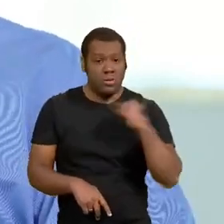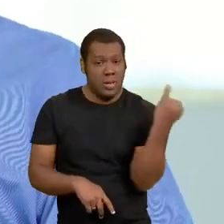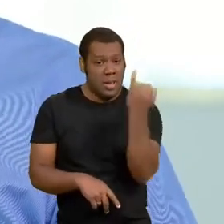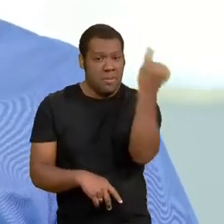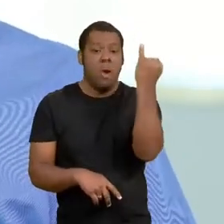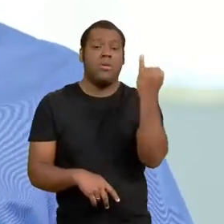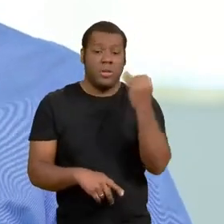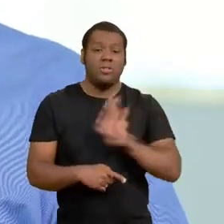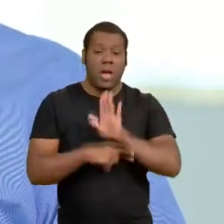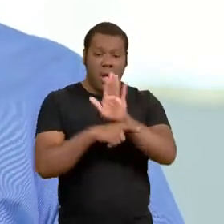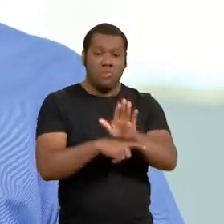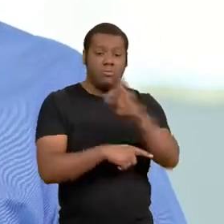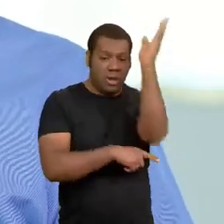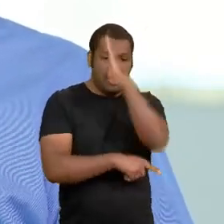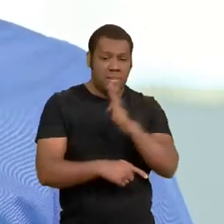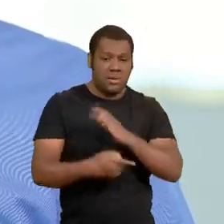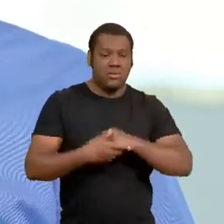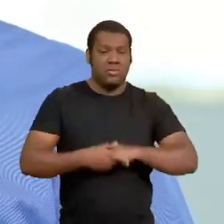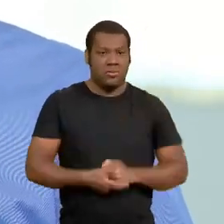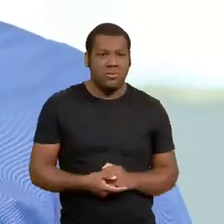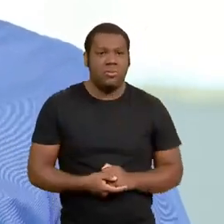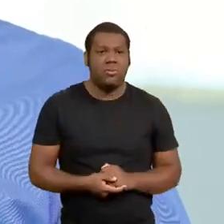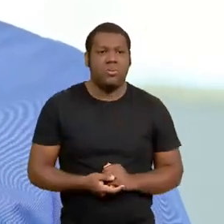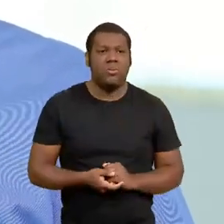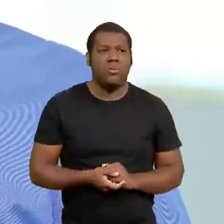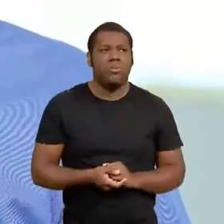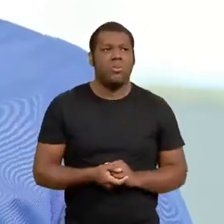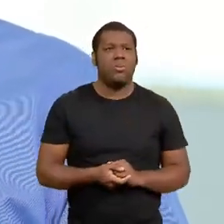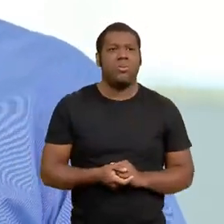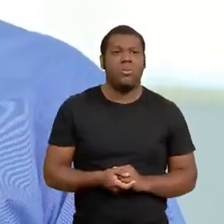não só planta para exportar. Uhum. O nosso frango, ele é